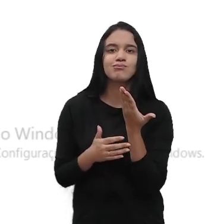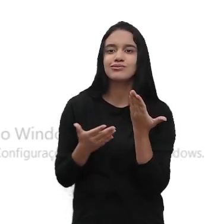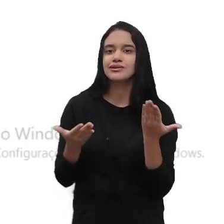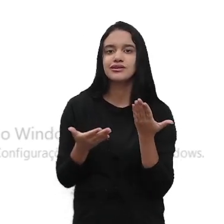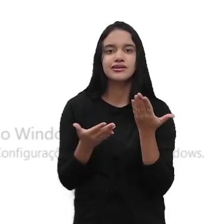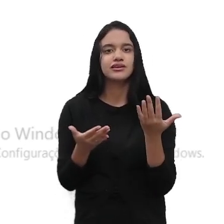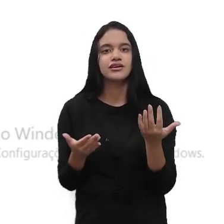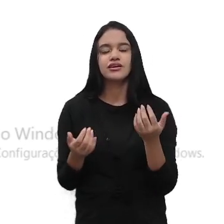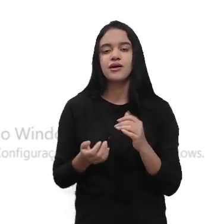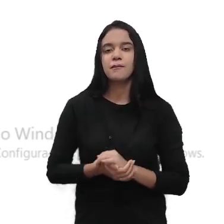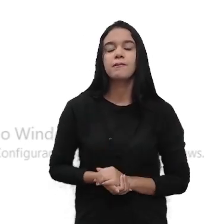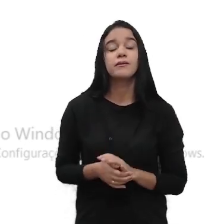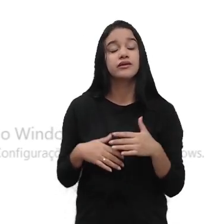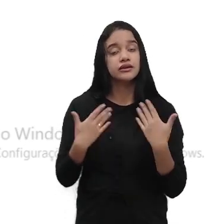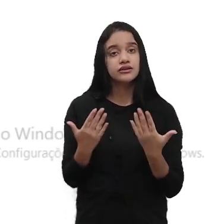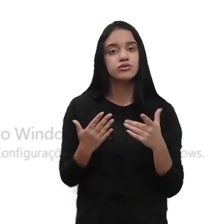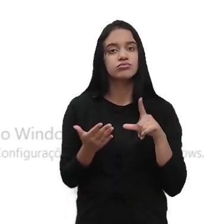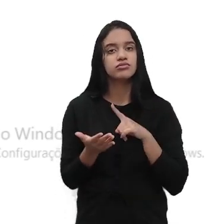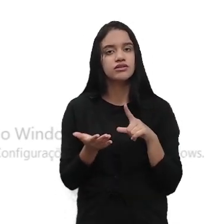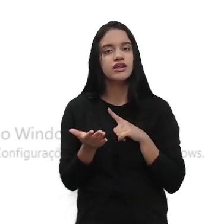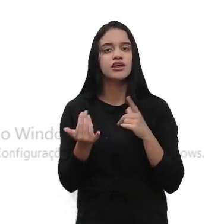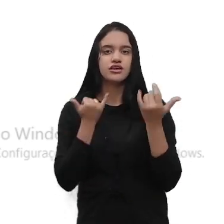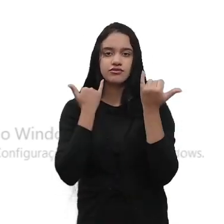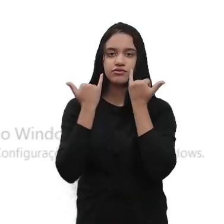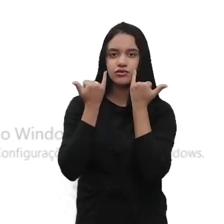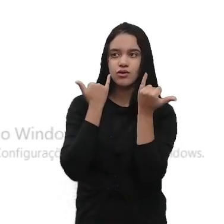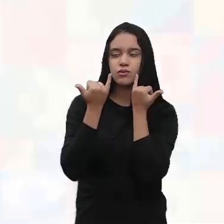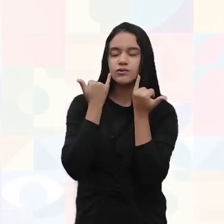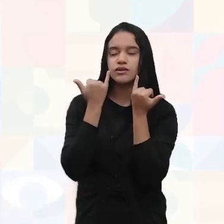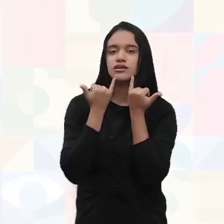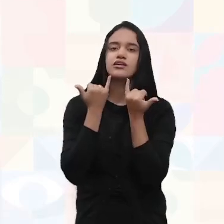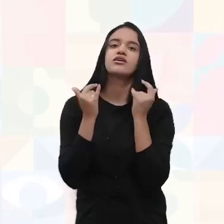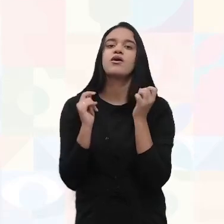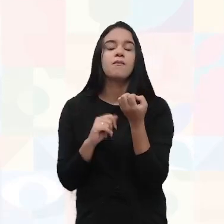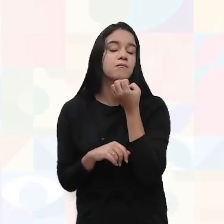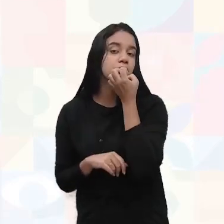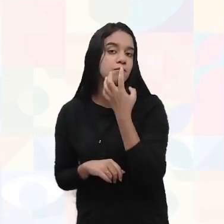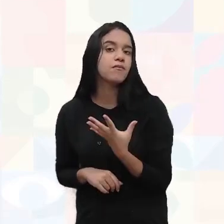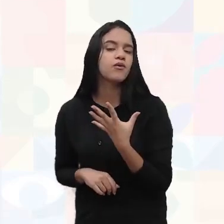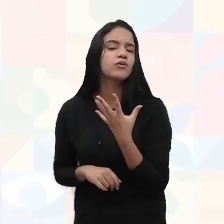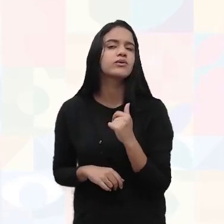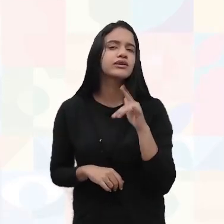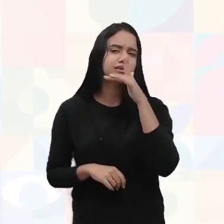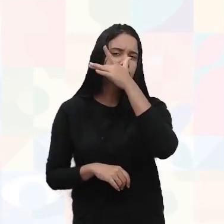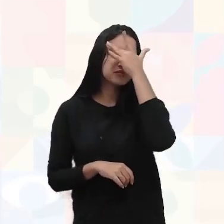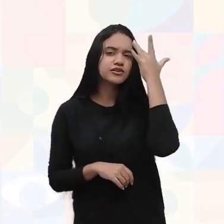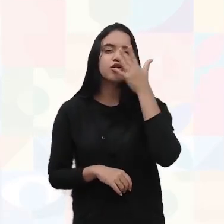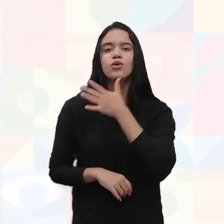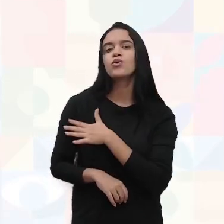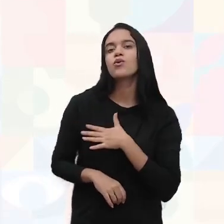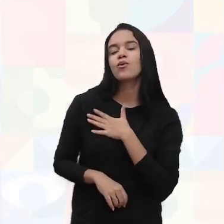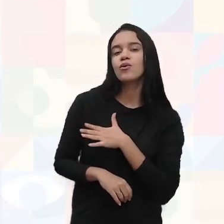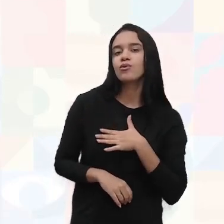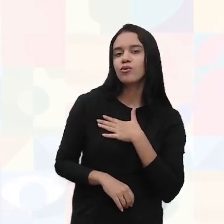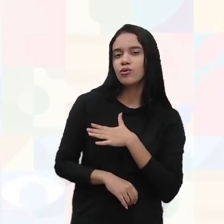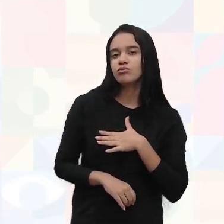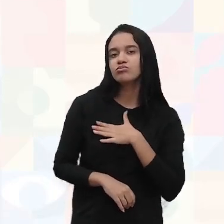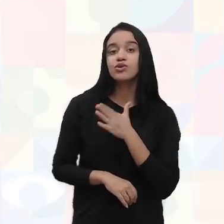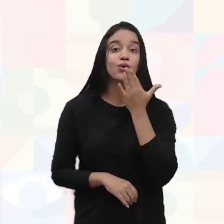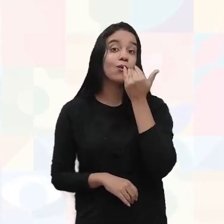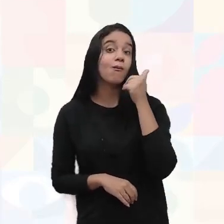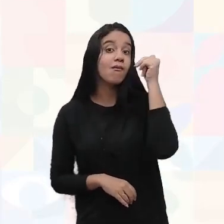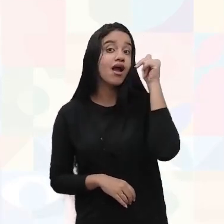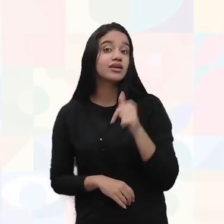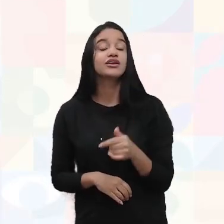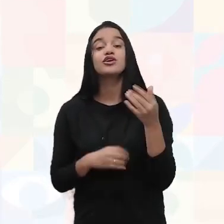lá. E aí obter informações sobre a situação seria, bom, o que é que o pessoal gosta de... O que é que o pessoal come aqui? Como